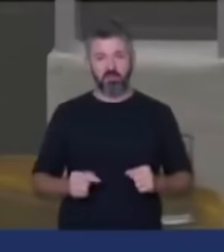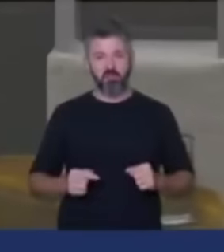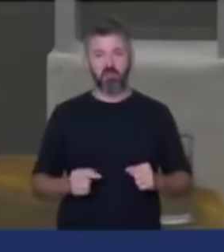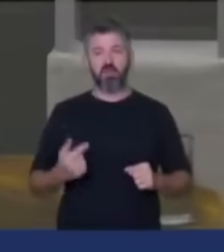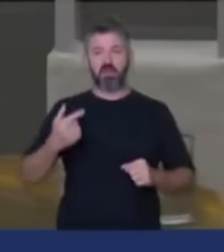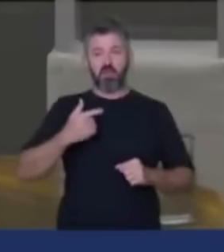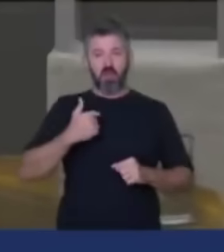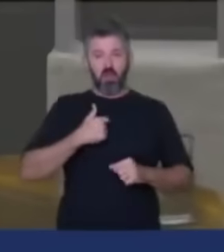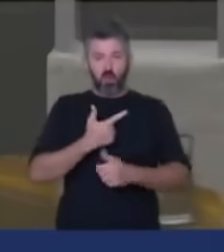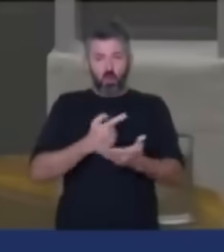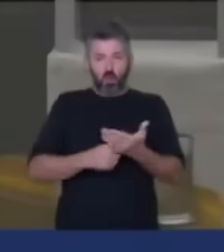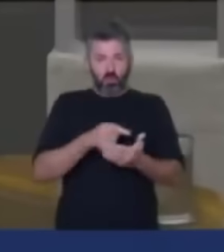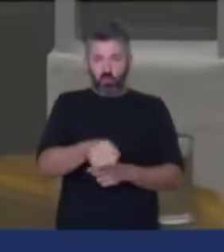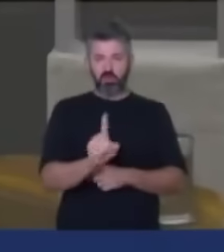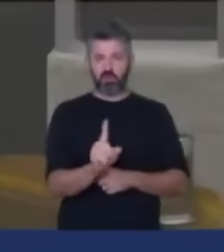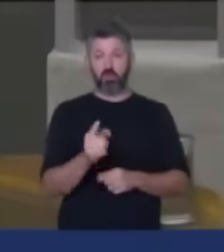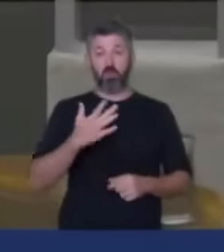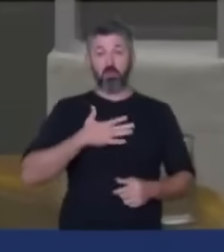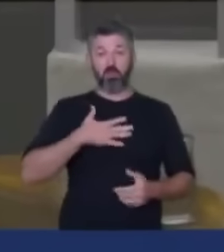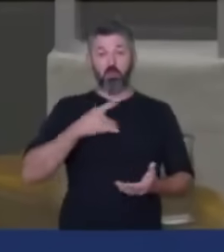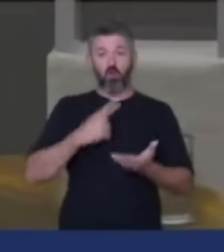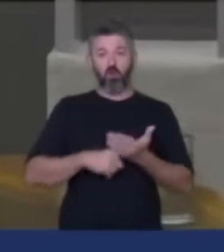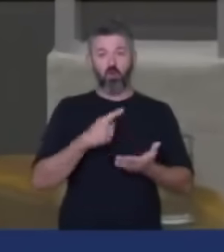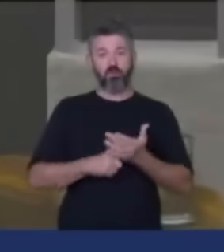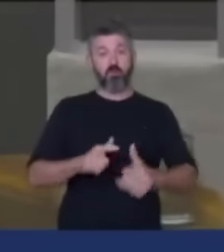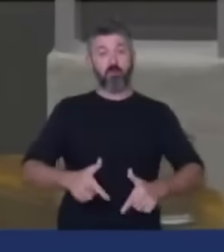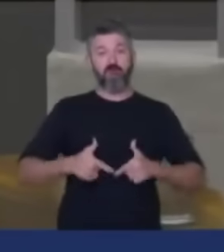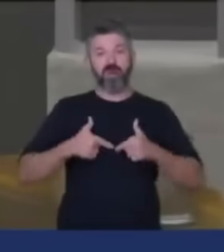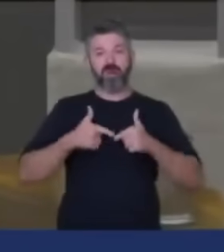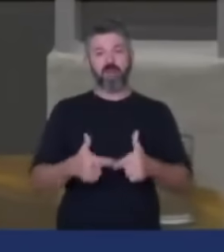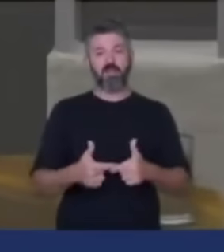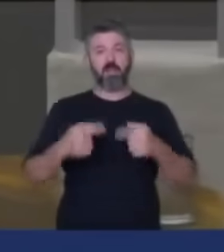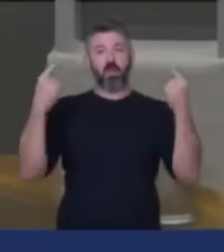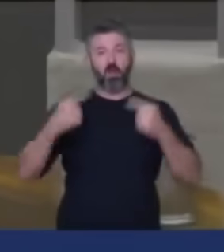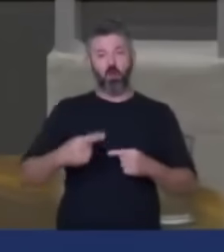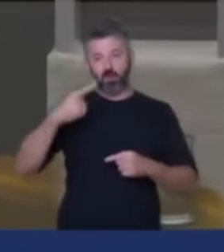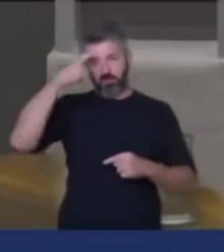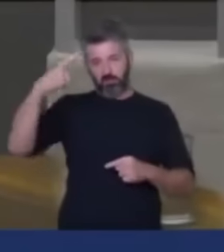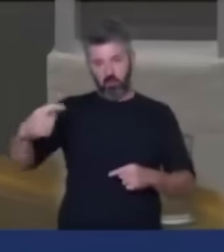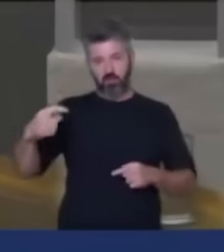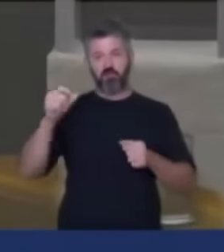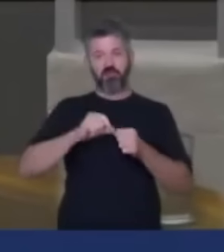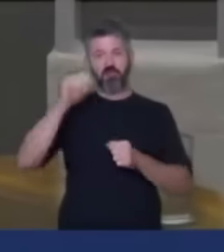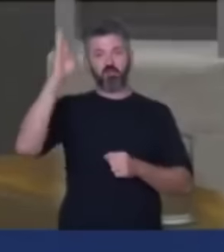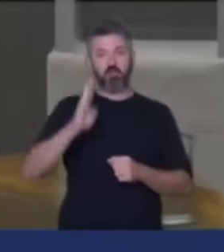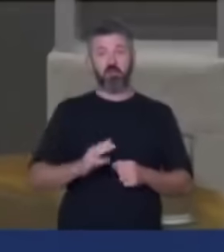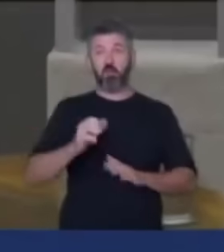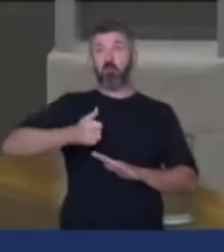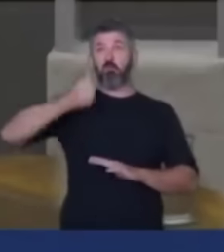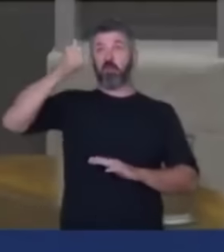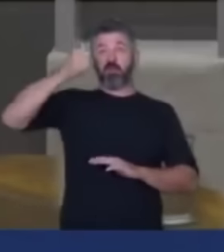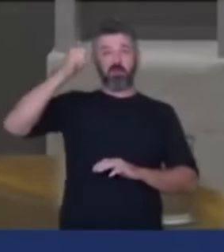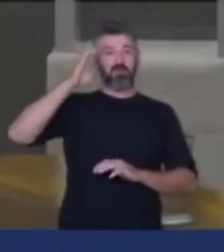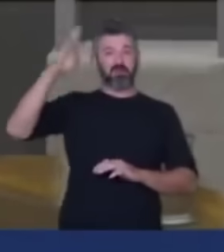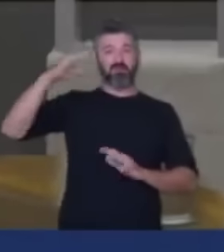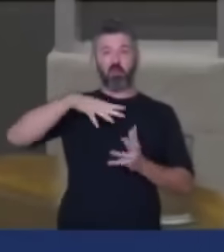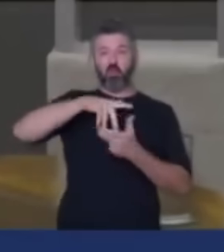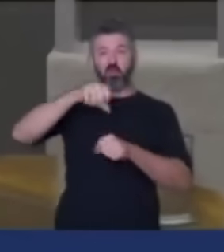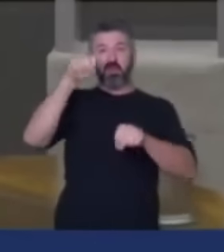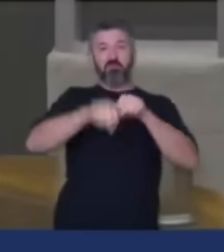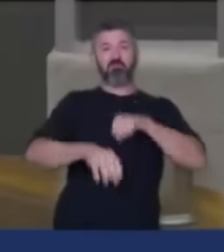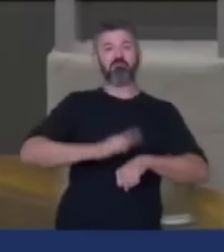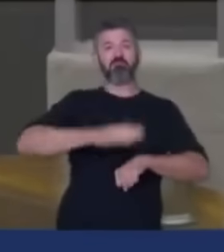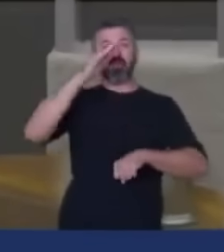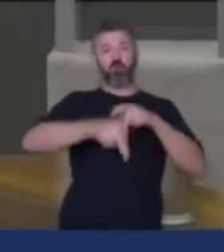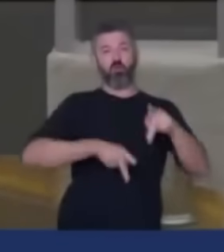meu esse compromisso o meu compromisso é com enfrentamento a violência que leva este país a ser o primeiro país do mundo que ainda Mata essa